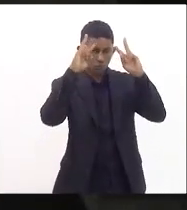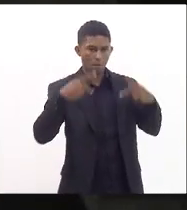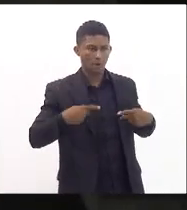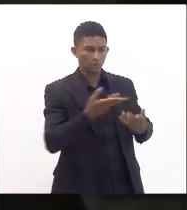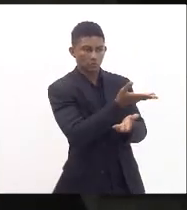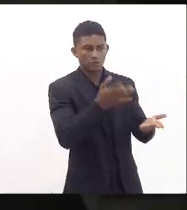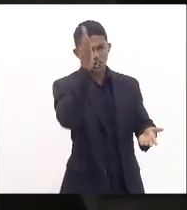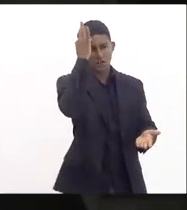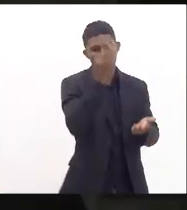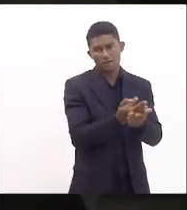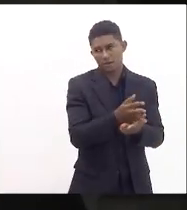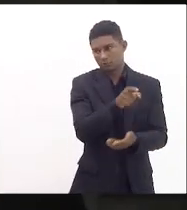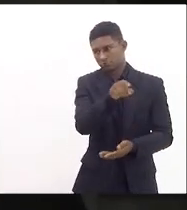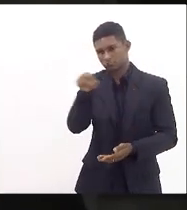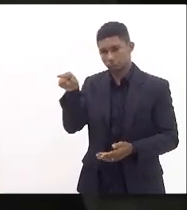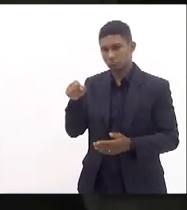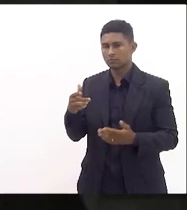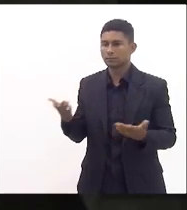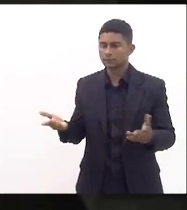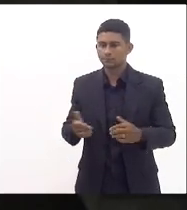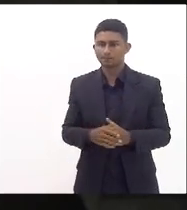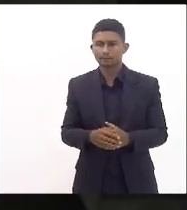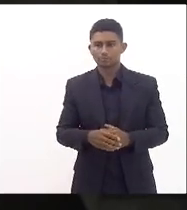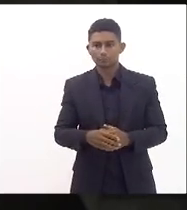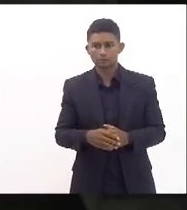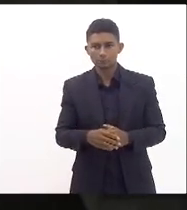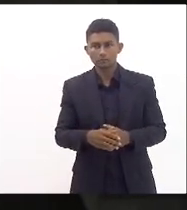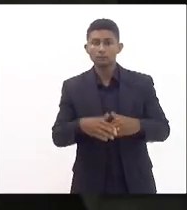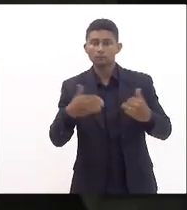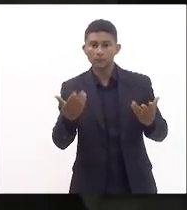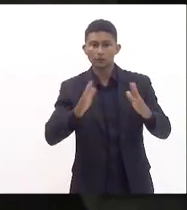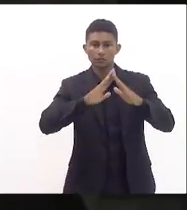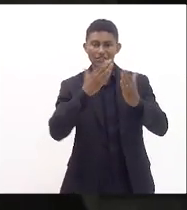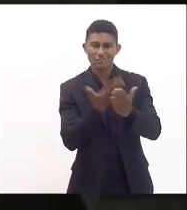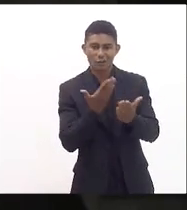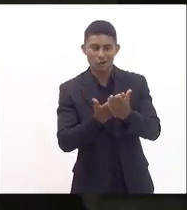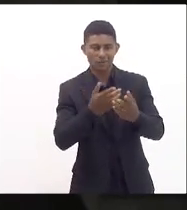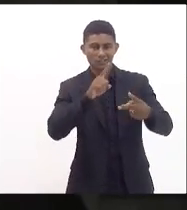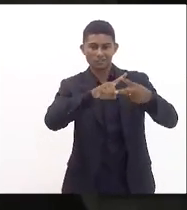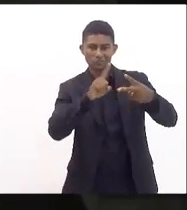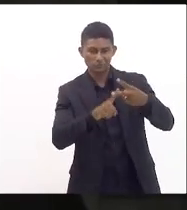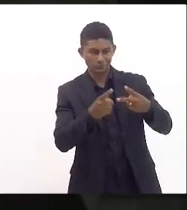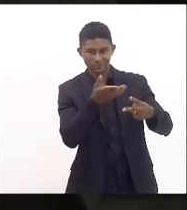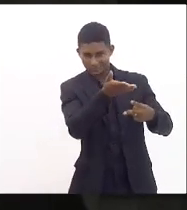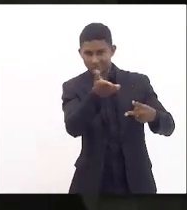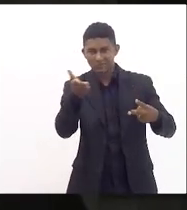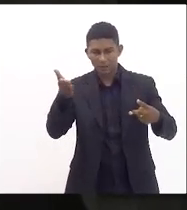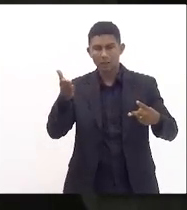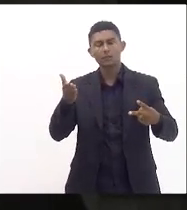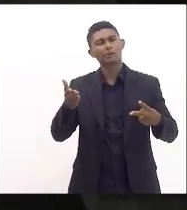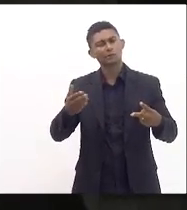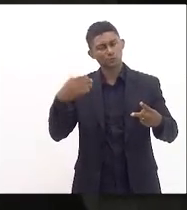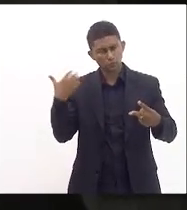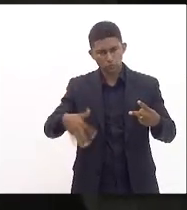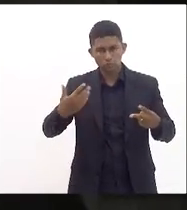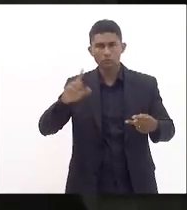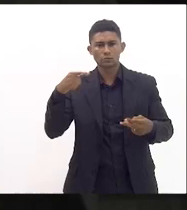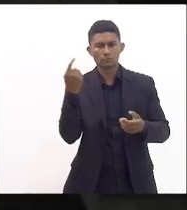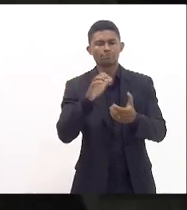fé, que professam essa religião. Portanto, tanto a Grande Rio quanto a Império Serrano merecem